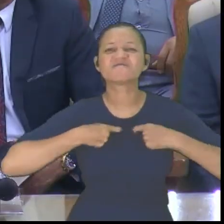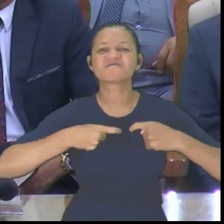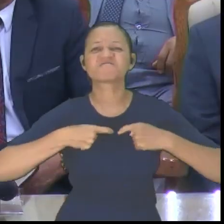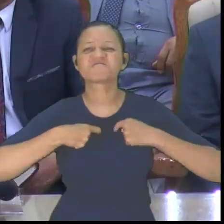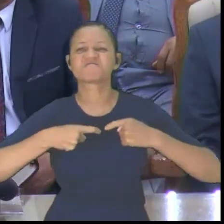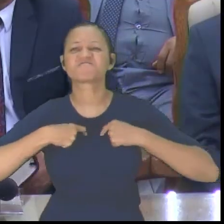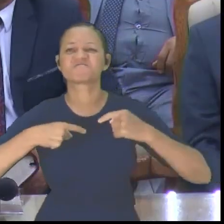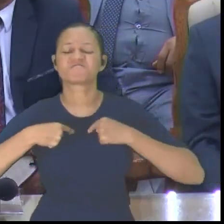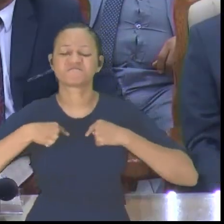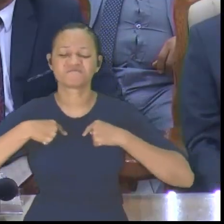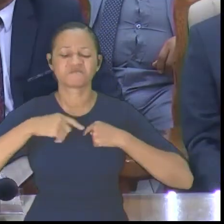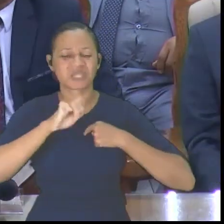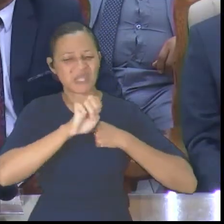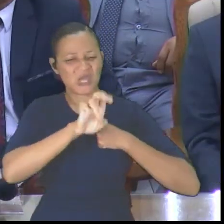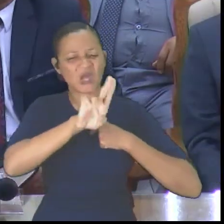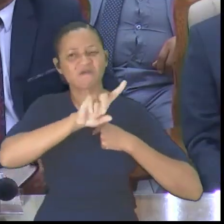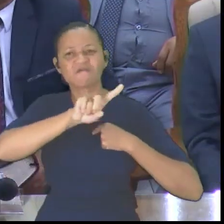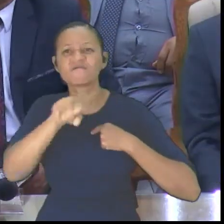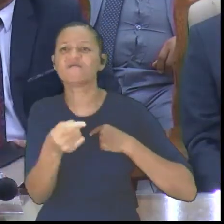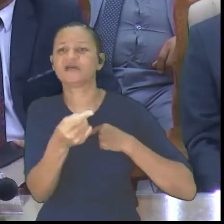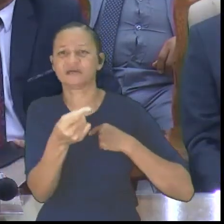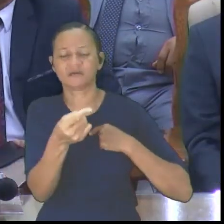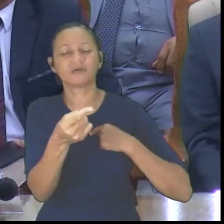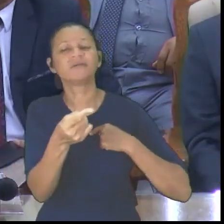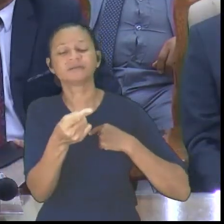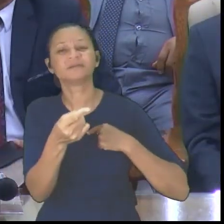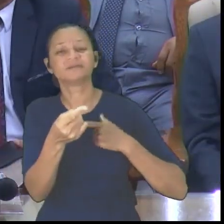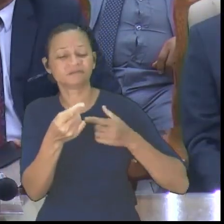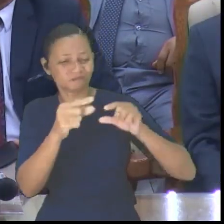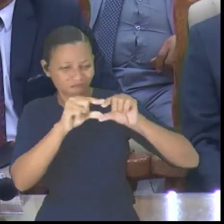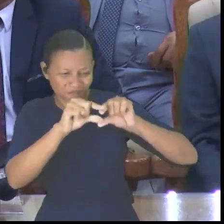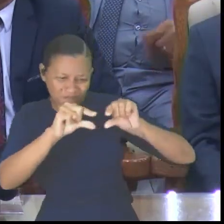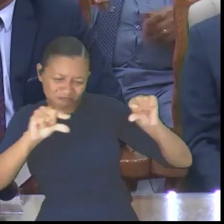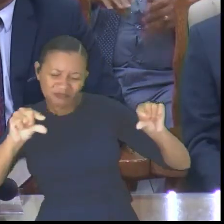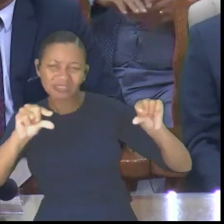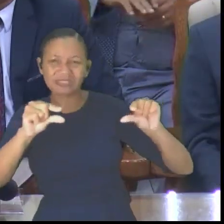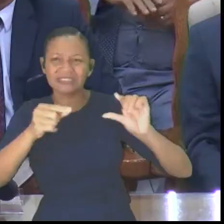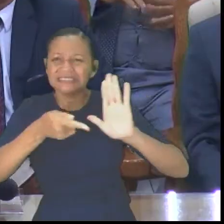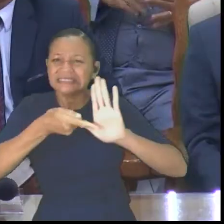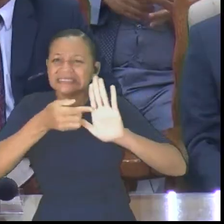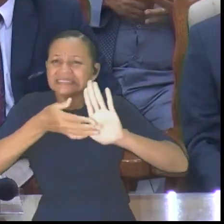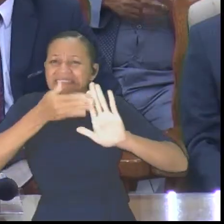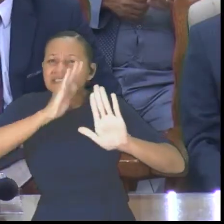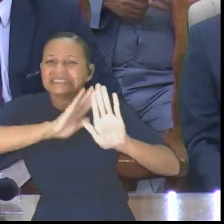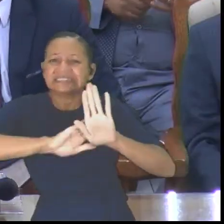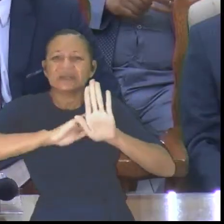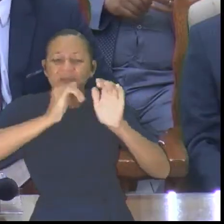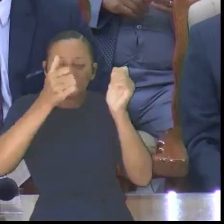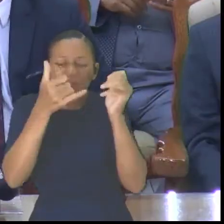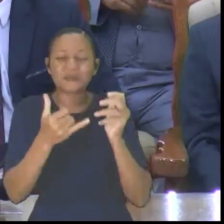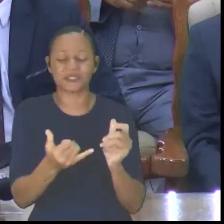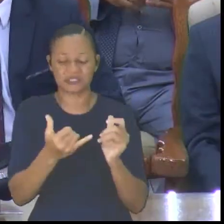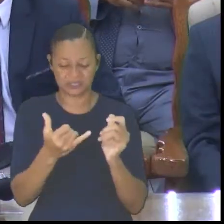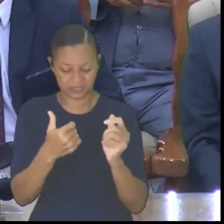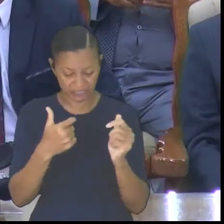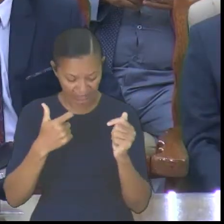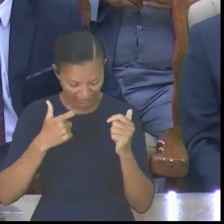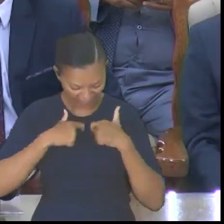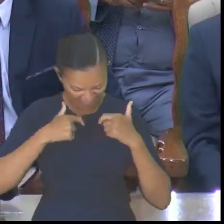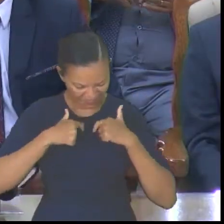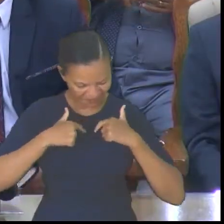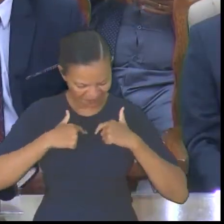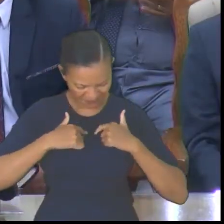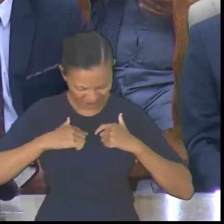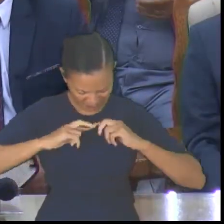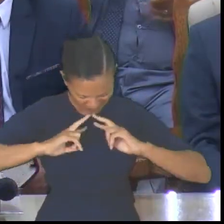vírgula. Ele está dizendo nas entrelinhas, que ele se conhece.